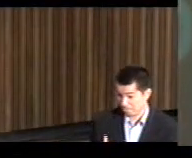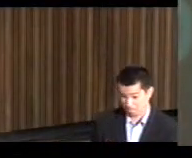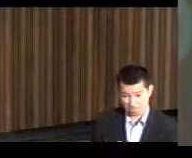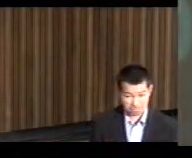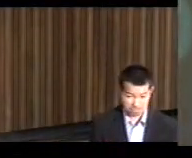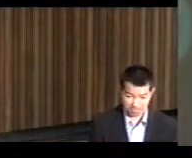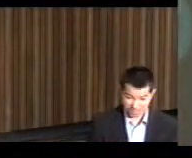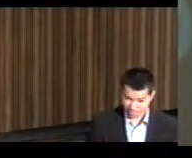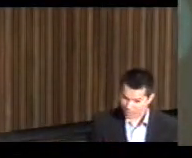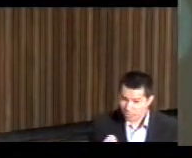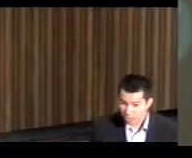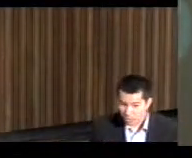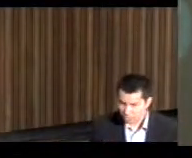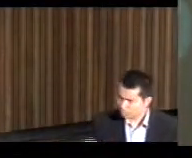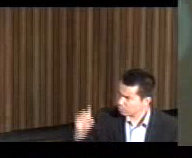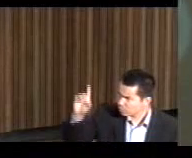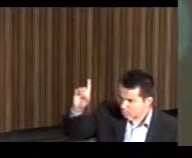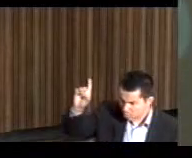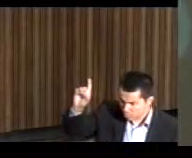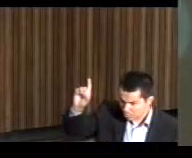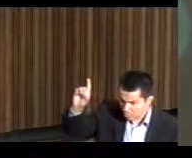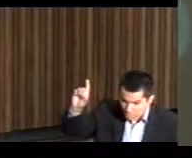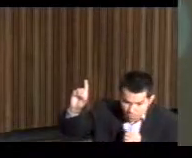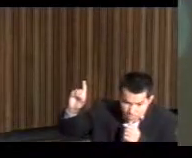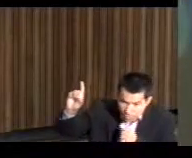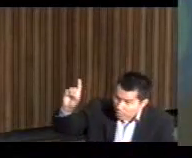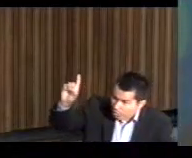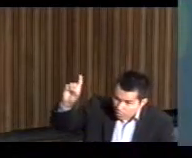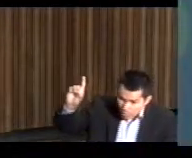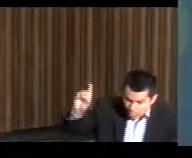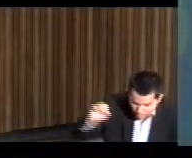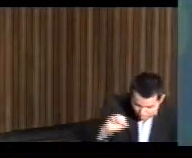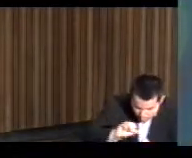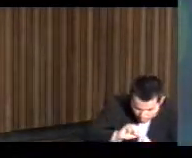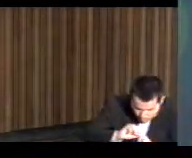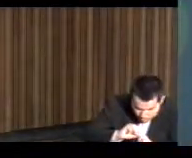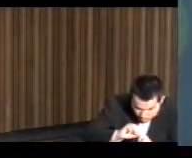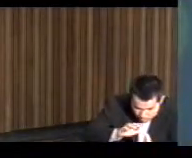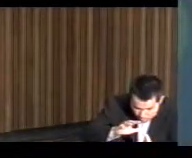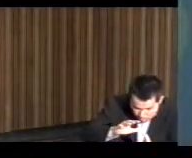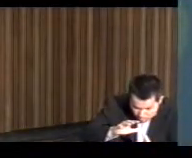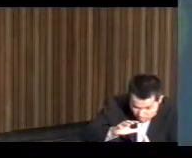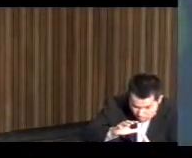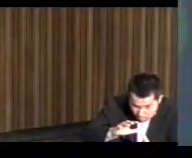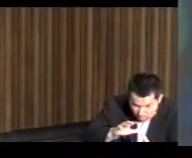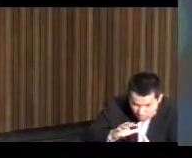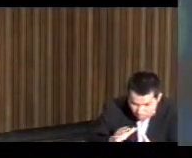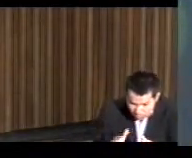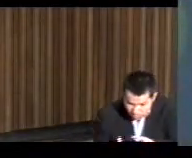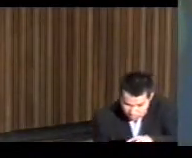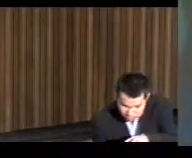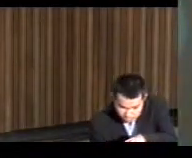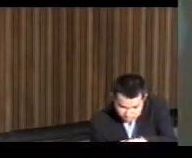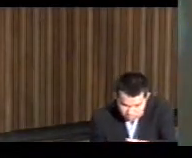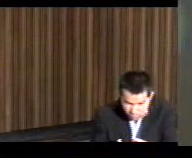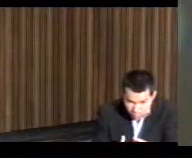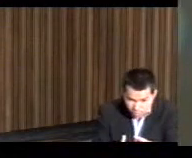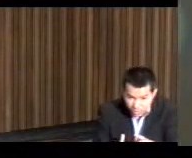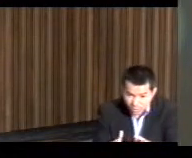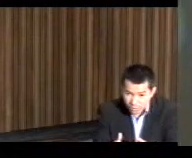fazer o que Ele fez, criar esse universo, bilhões de